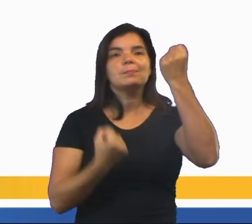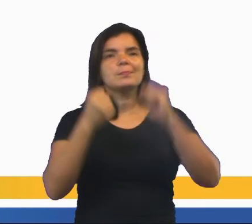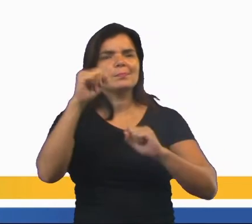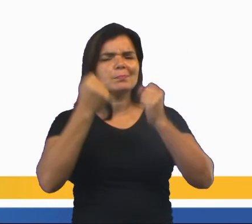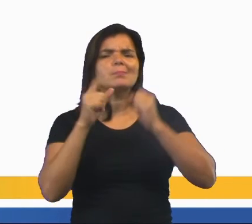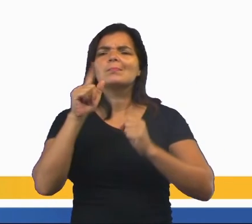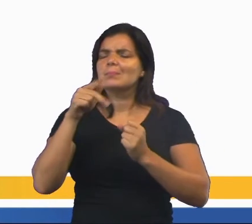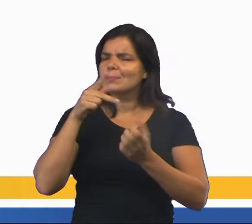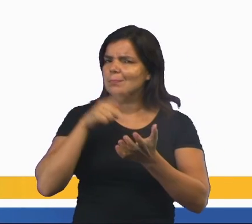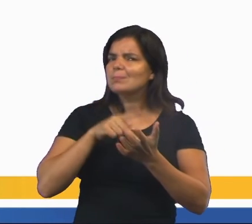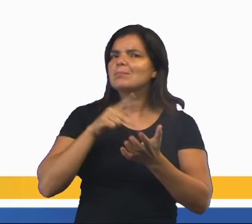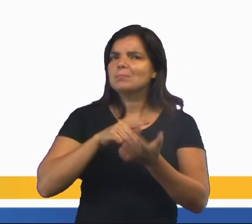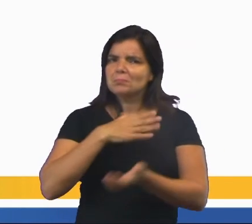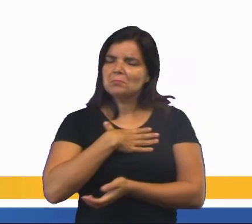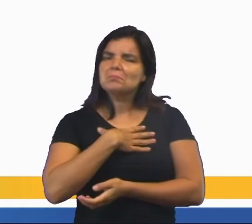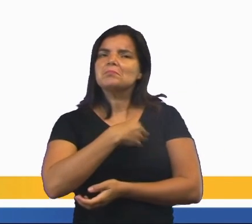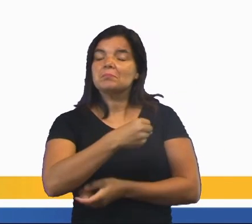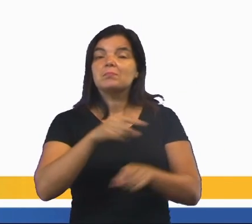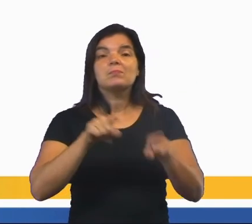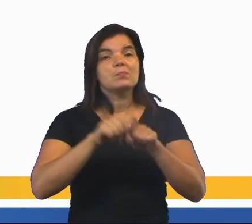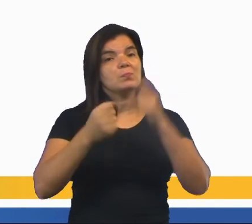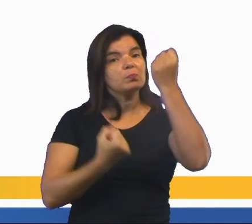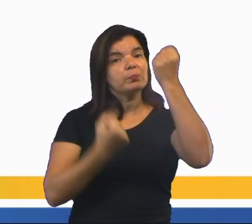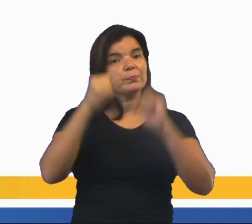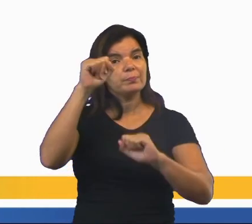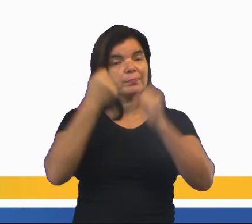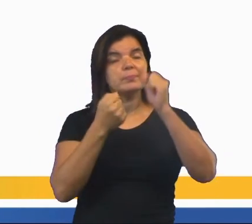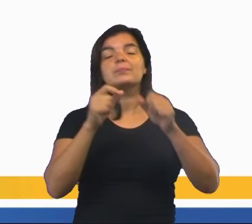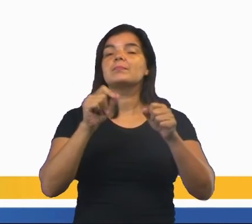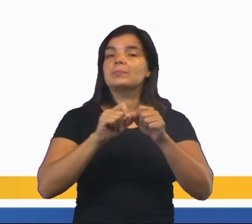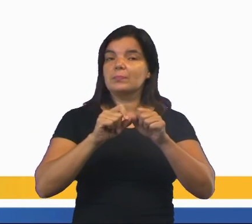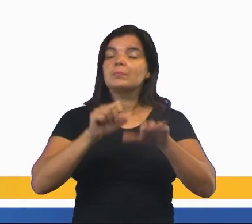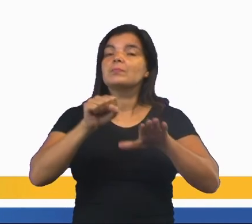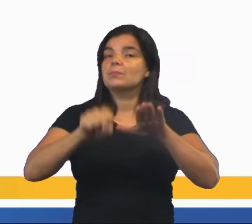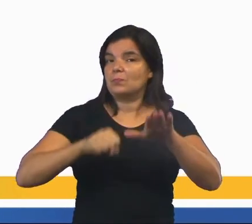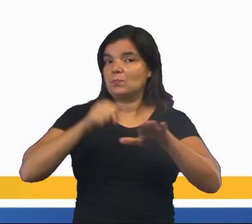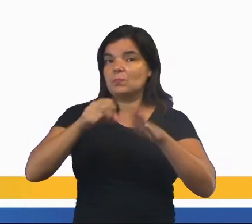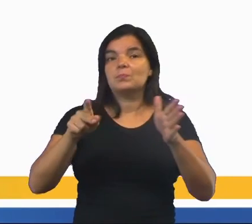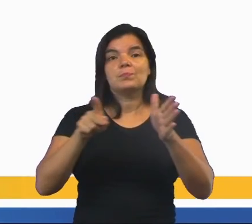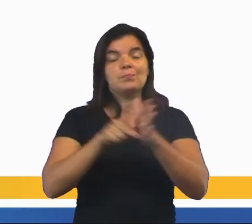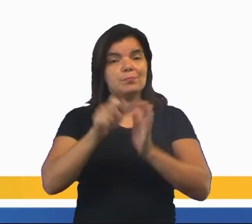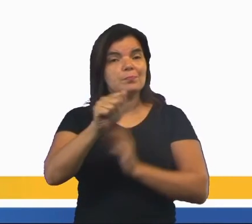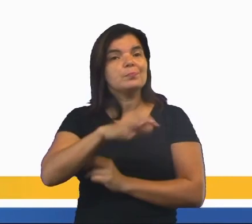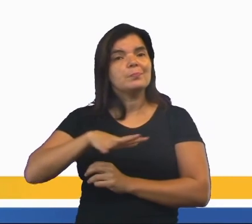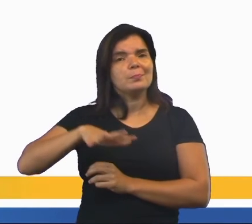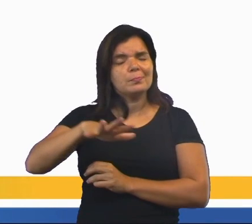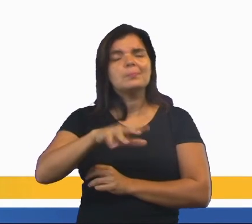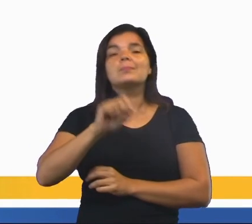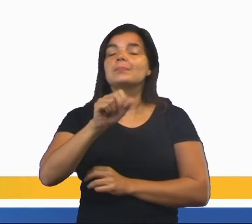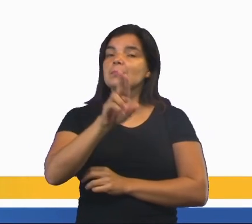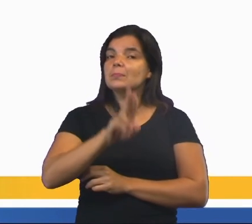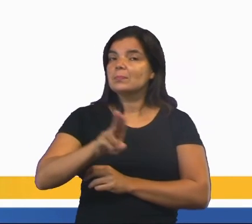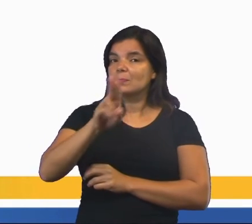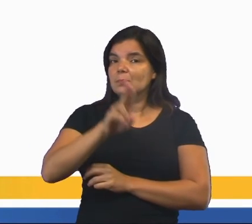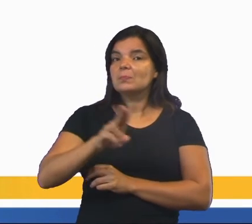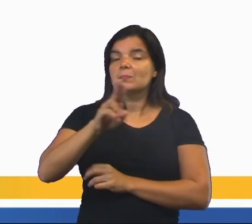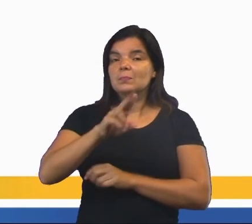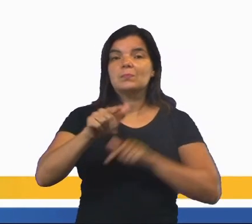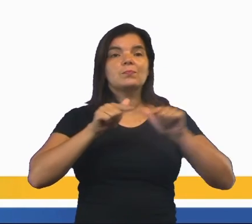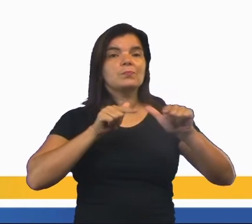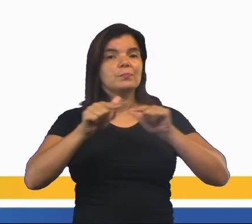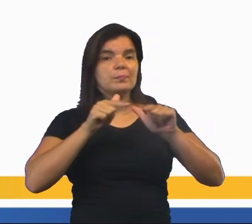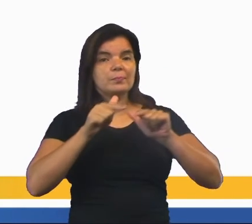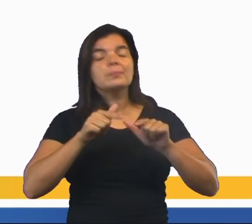É verdade, meu filho. Eu trabalho com a fabricação de máquinas agrícolas, que serão utilizadas nas